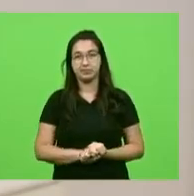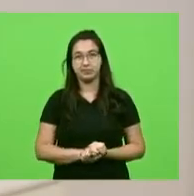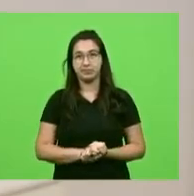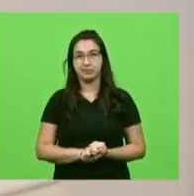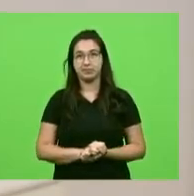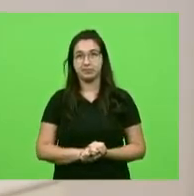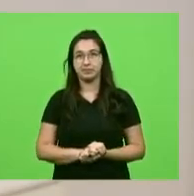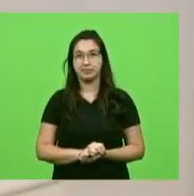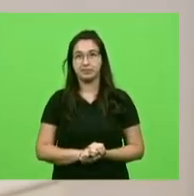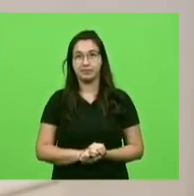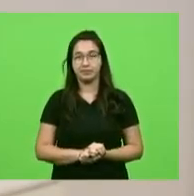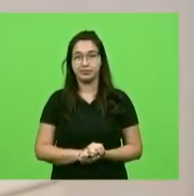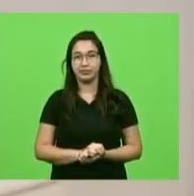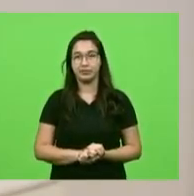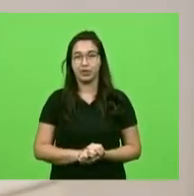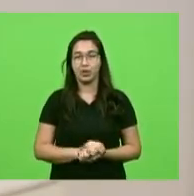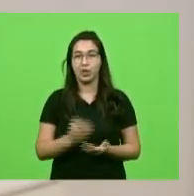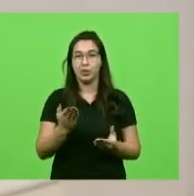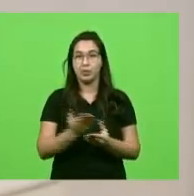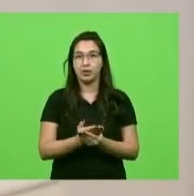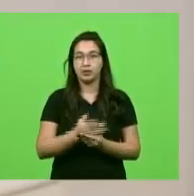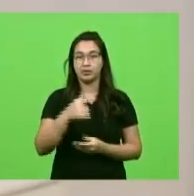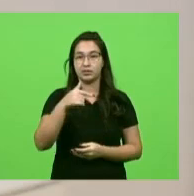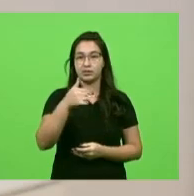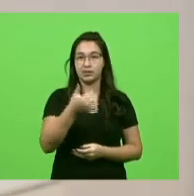autuado processo CES